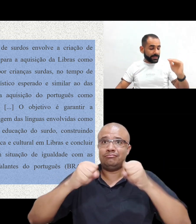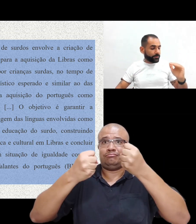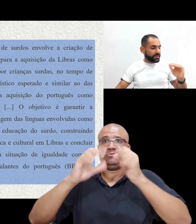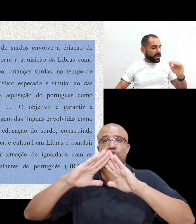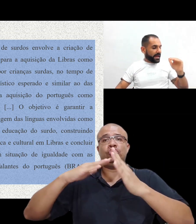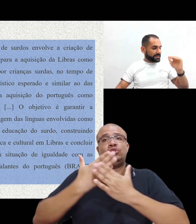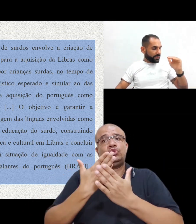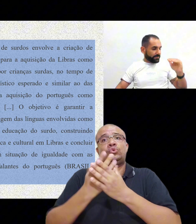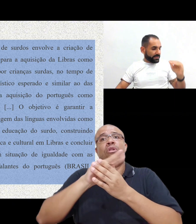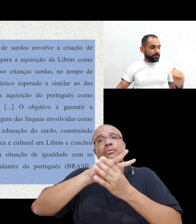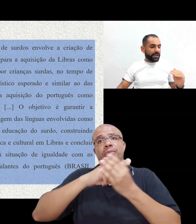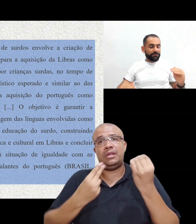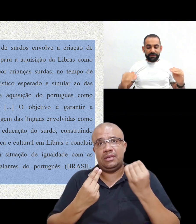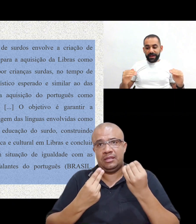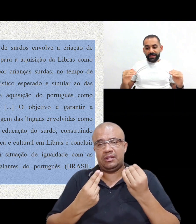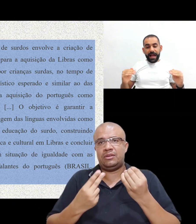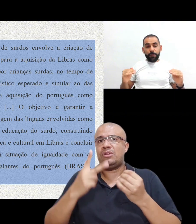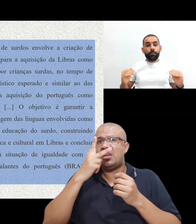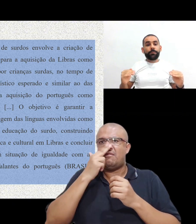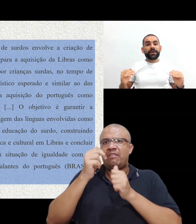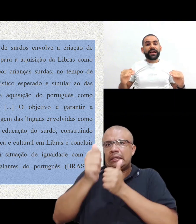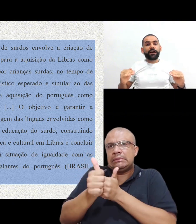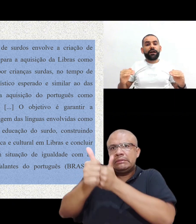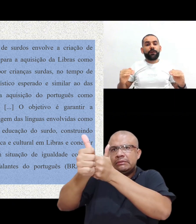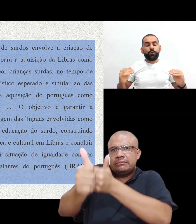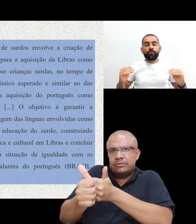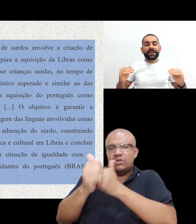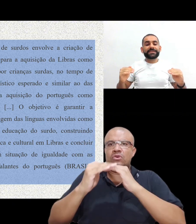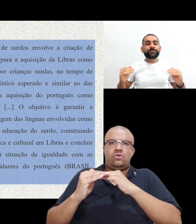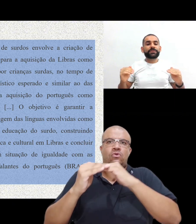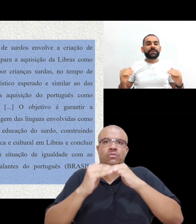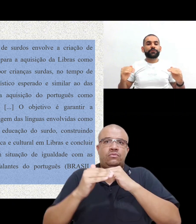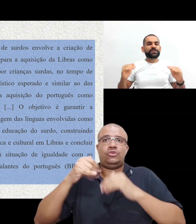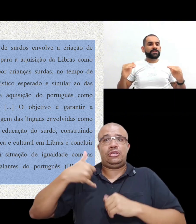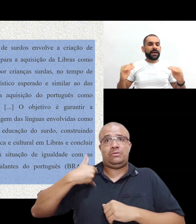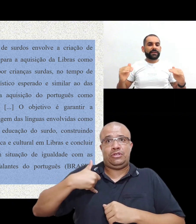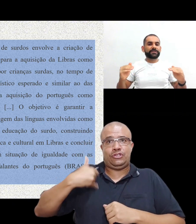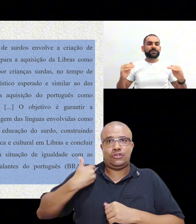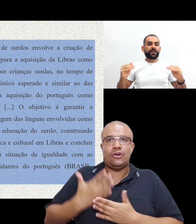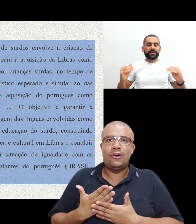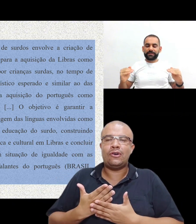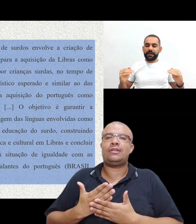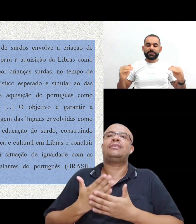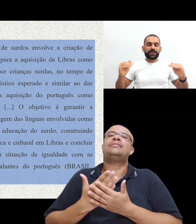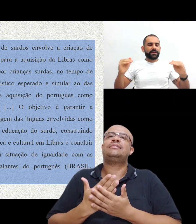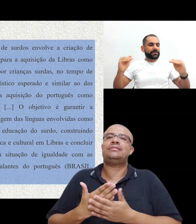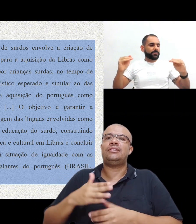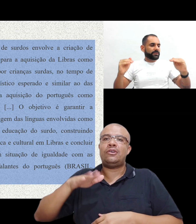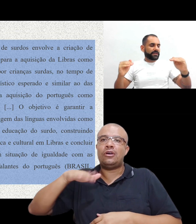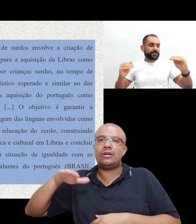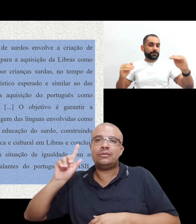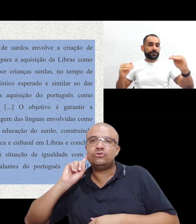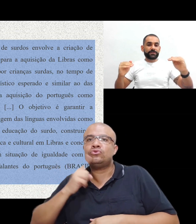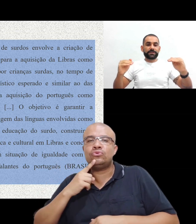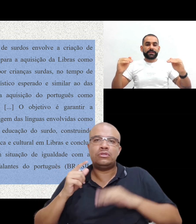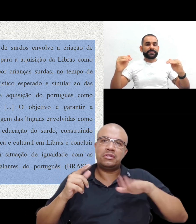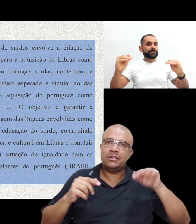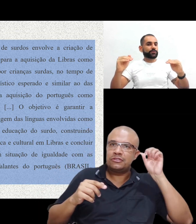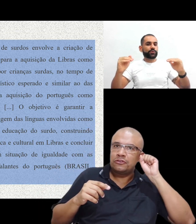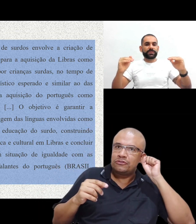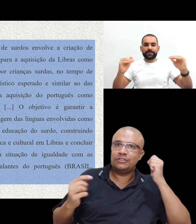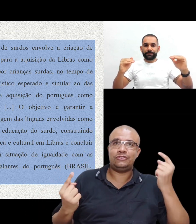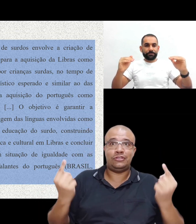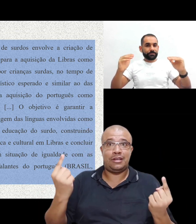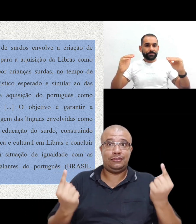escola bilíngue. A escola bilíngue ela vai acompanhar o mesmo nível de idade, de escolaridade, tanto criança ouvinte,